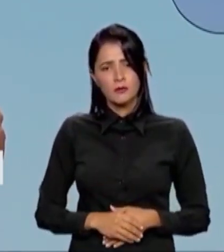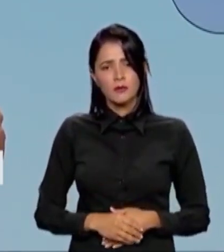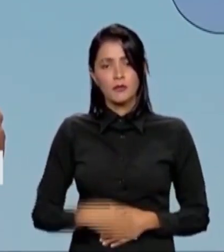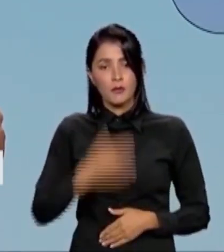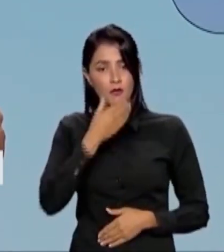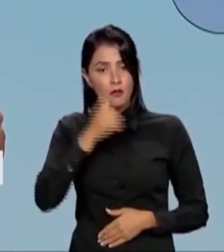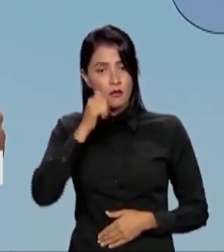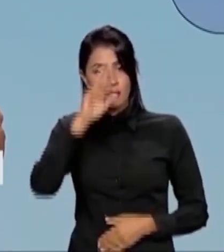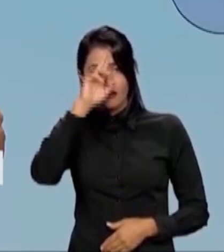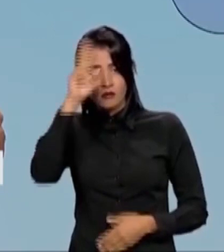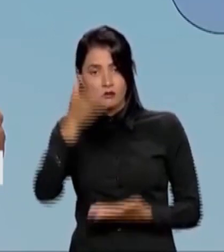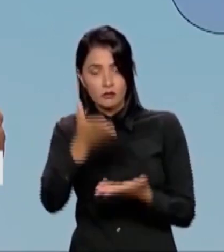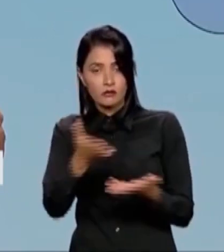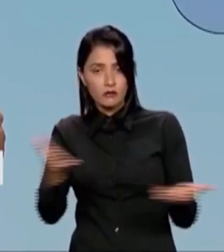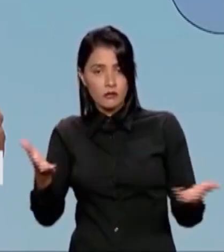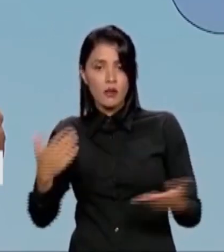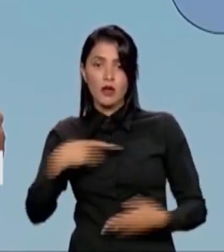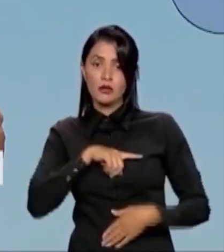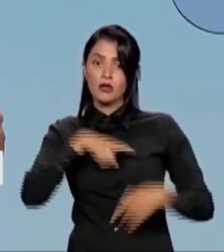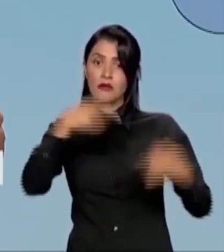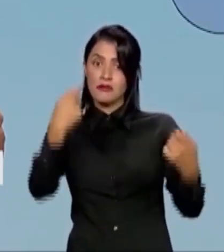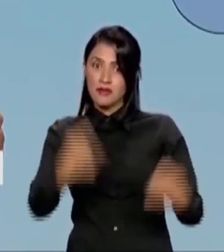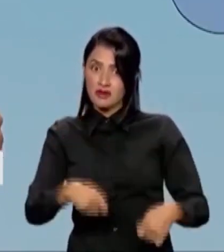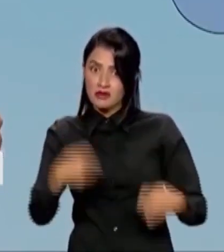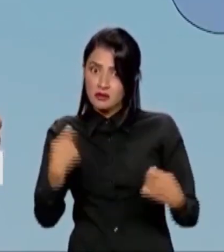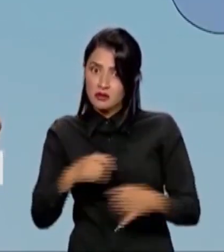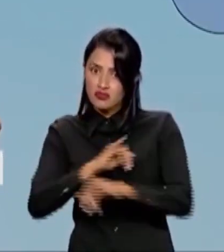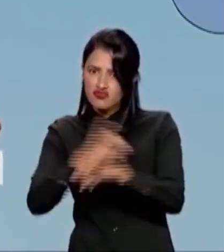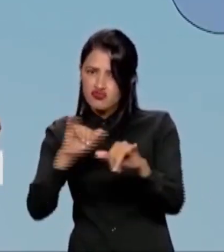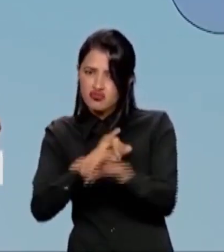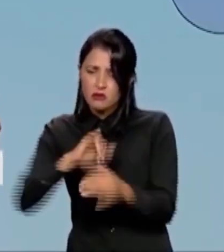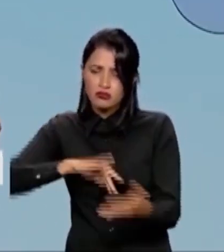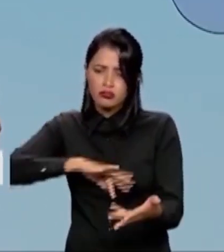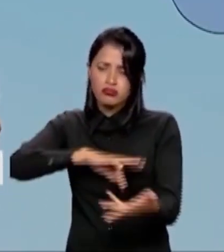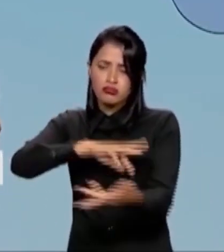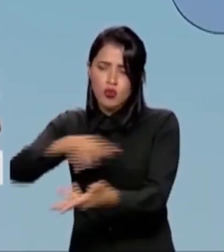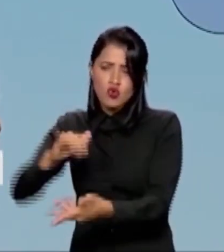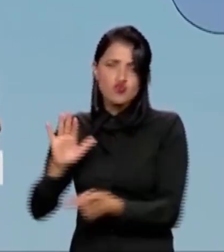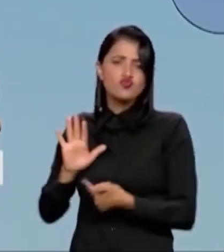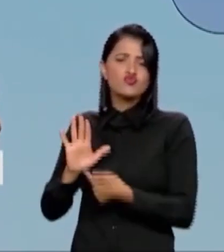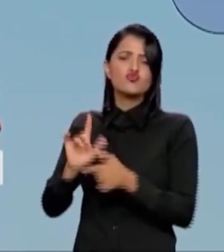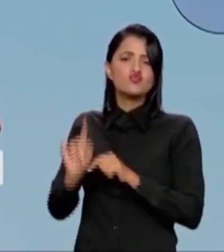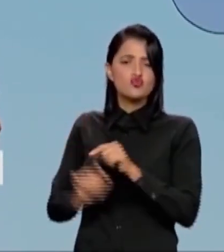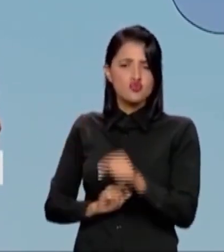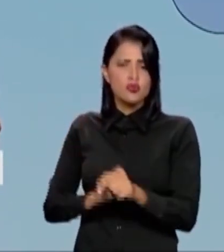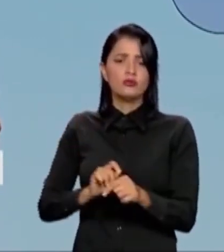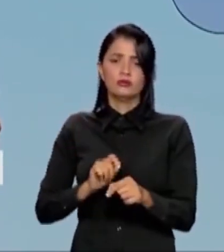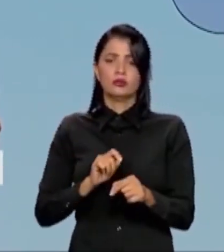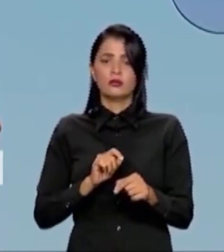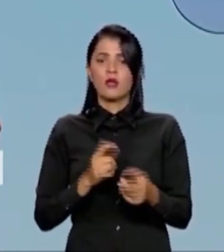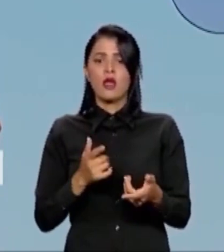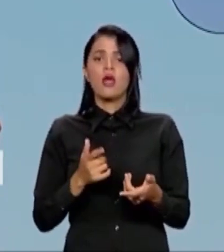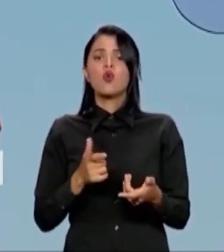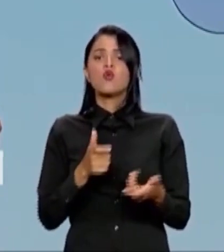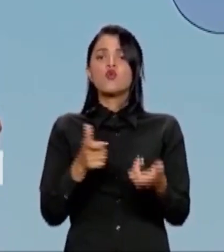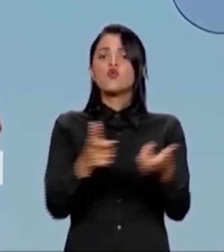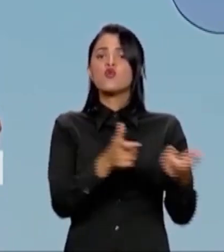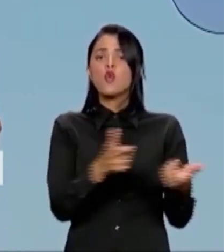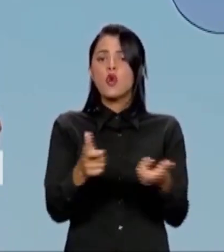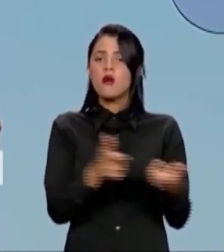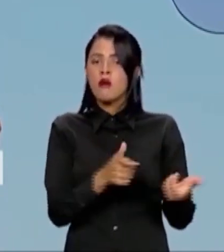e senhores, precisamos enviar ao mundo um sinal de que as duas regiões